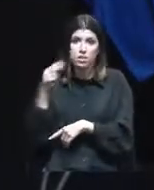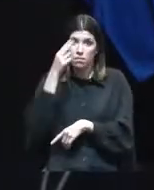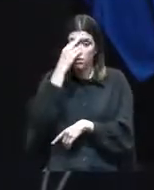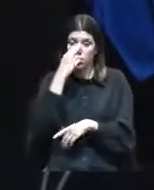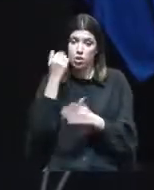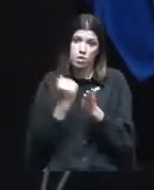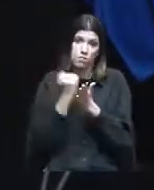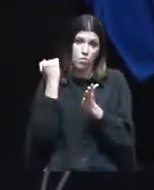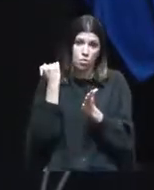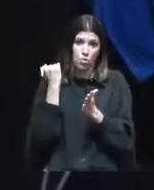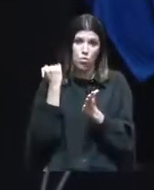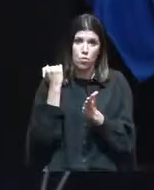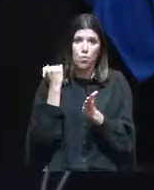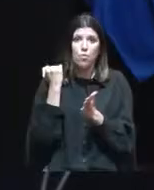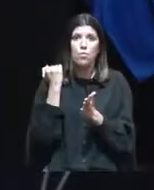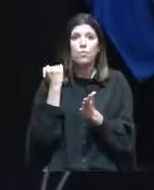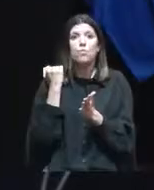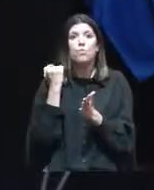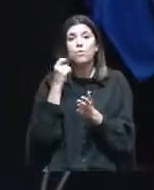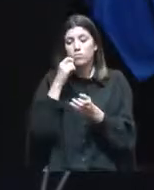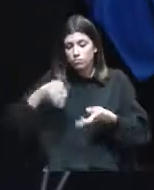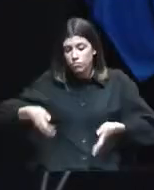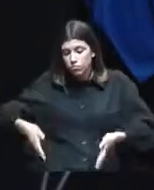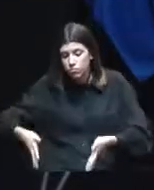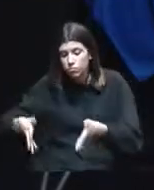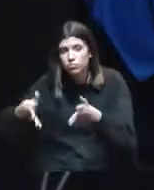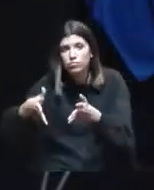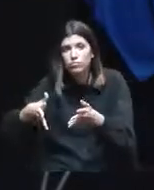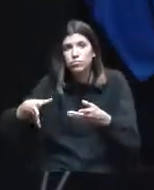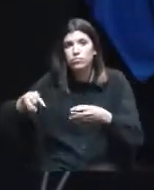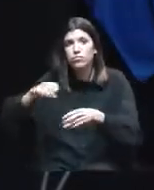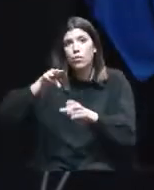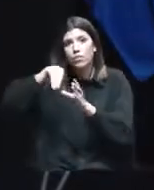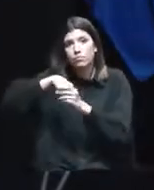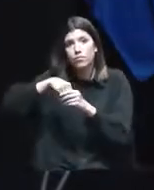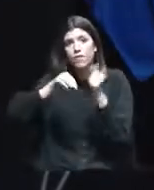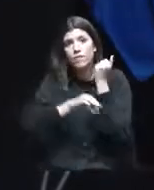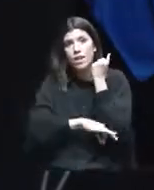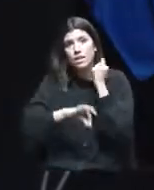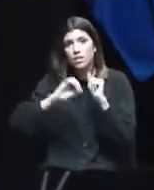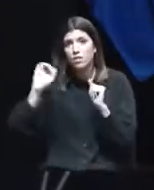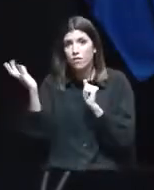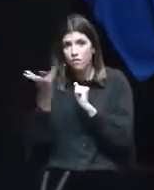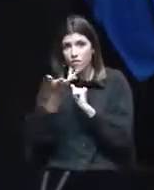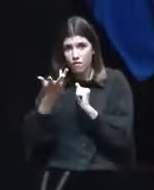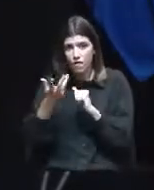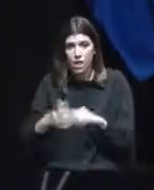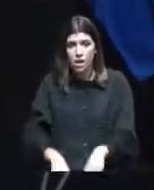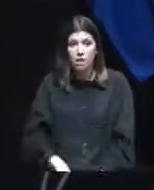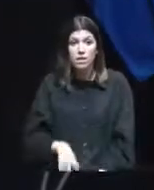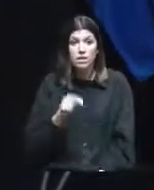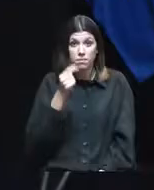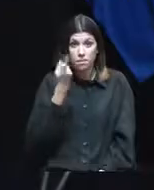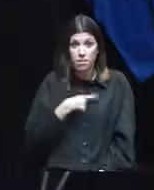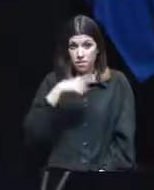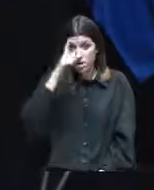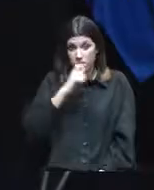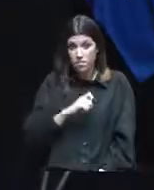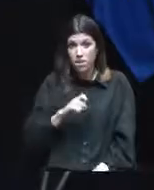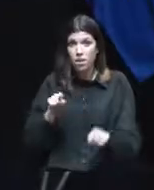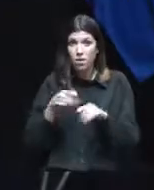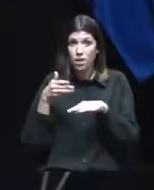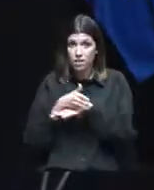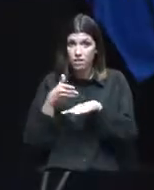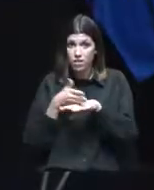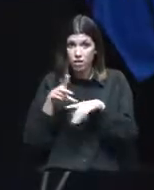históricos, ocupando por vezes áreas que abrangem várias freguesias. Não nos podemos esquecer que algumas intervenções no